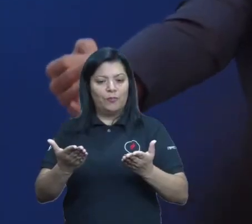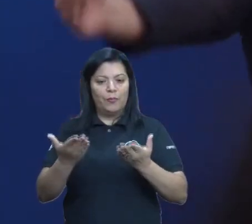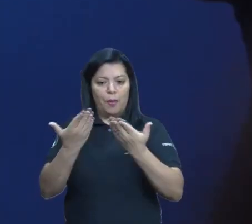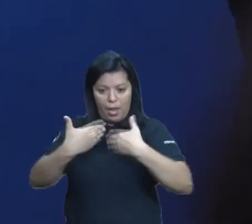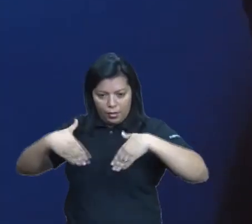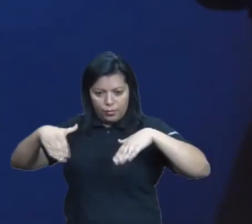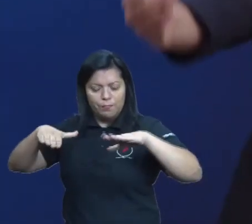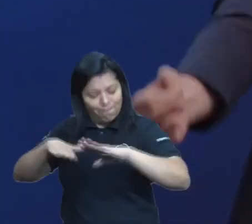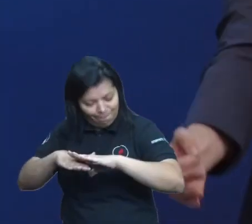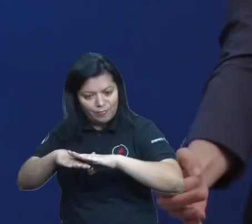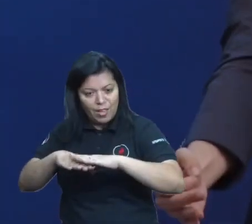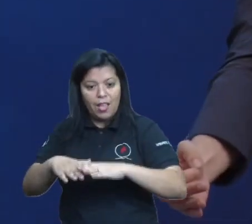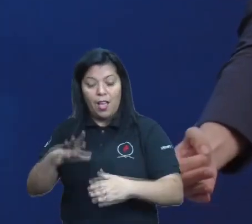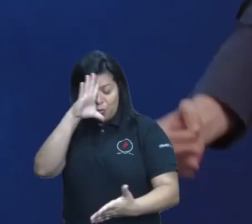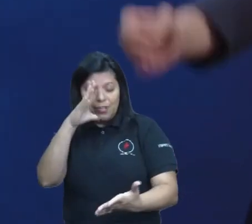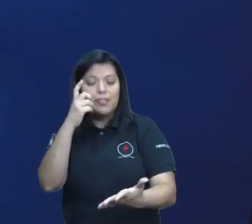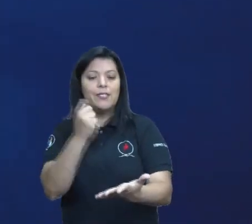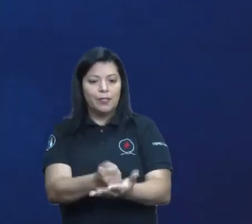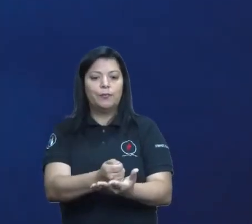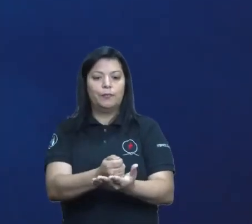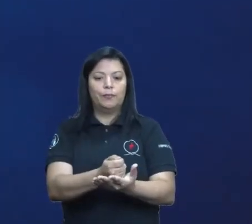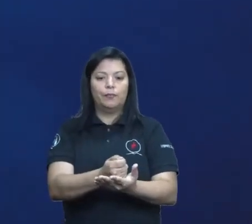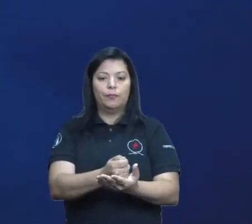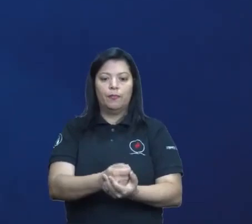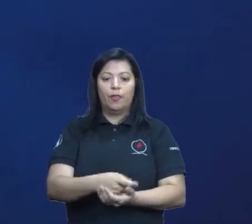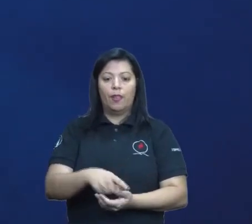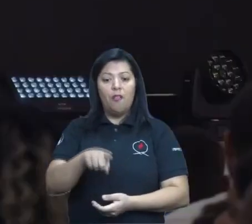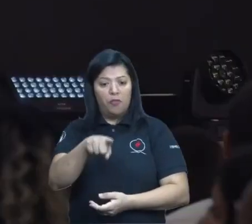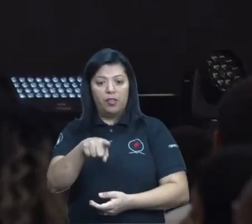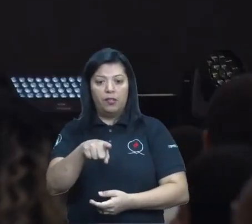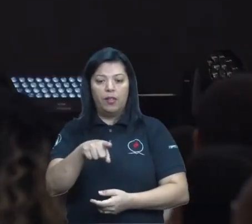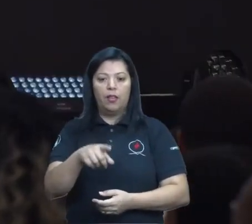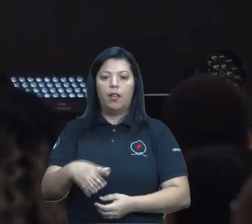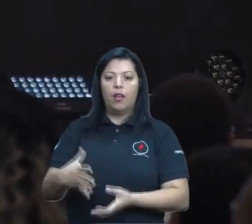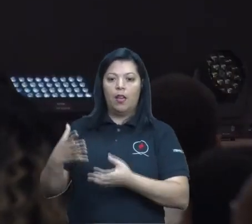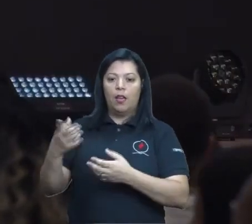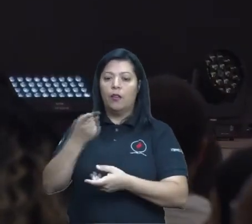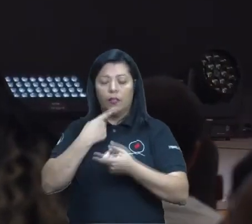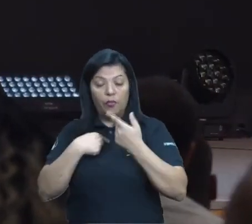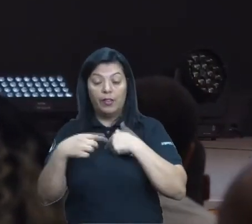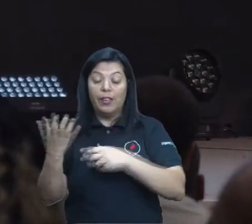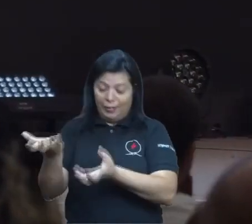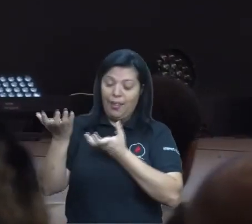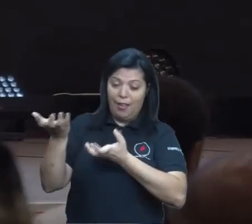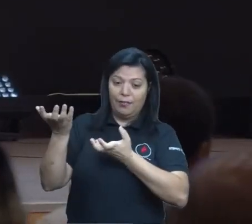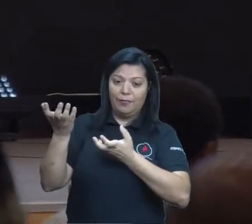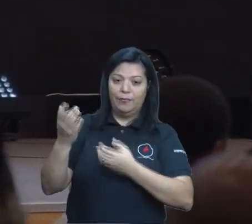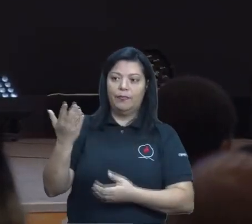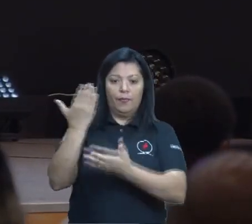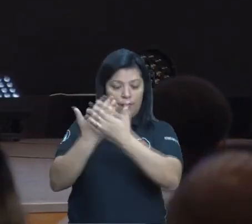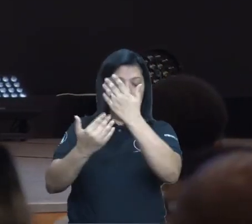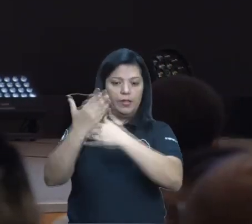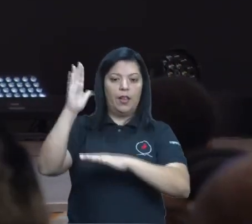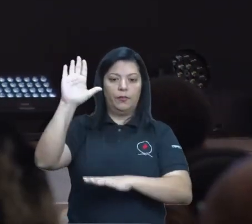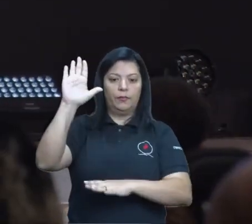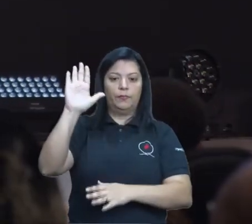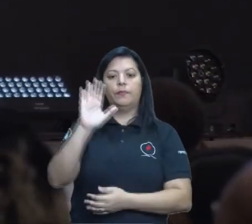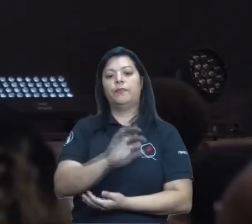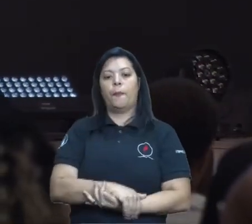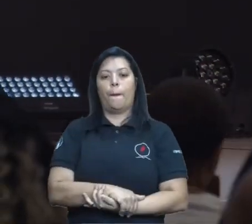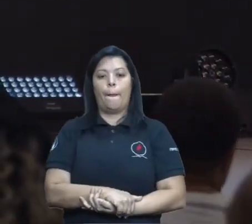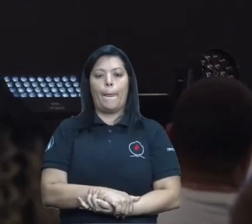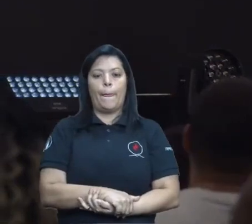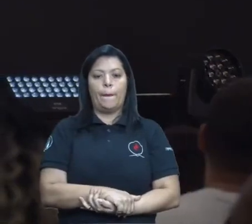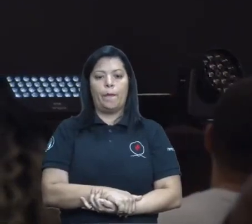Senhor e quero fazer uma aliança com ele você deseja fazer isso e dá um sinal com a sua mão agora onde você estiver